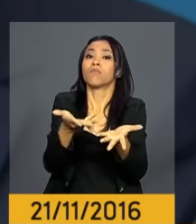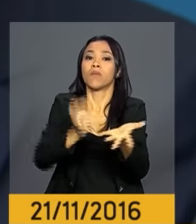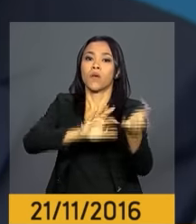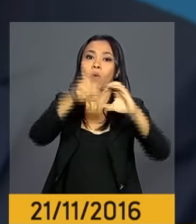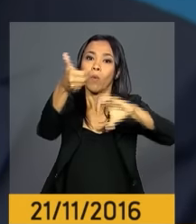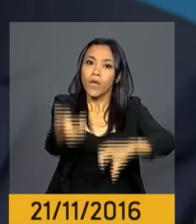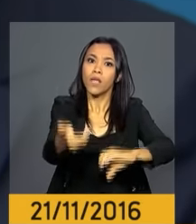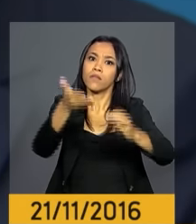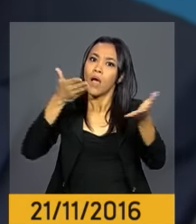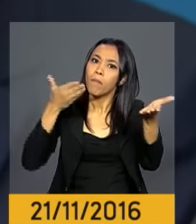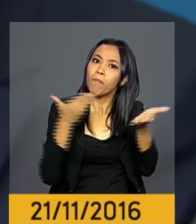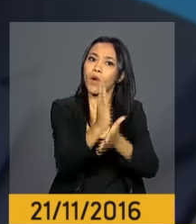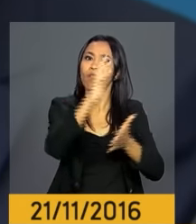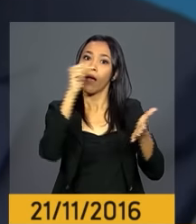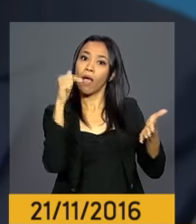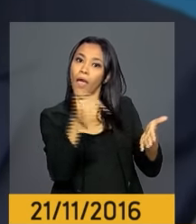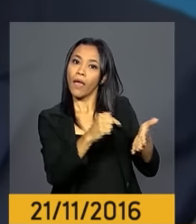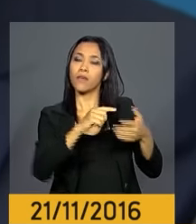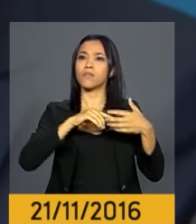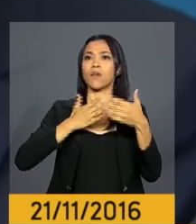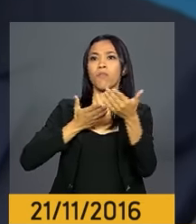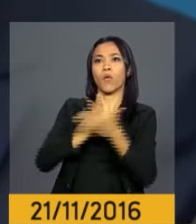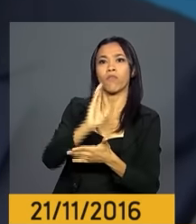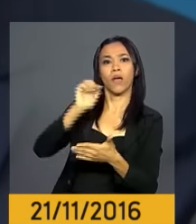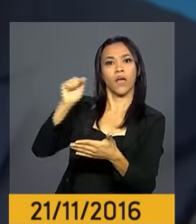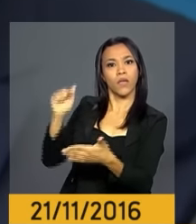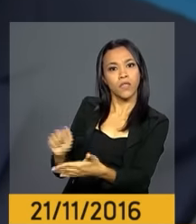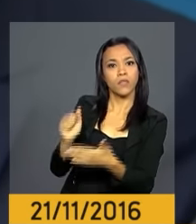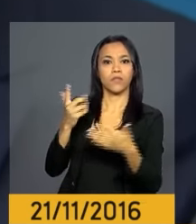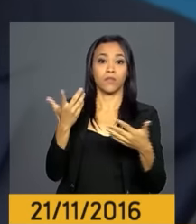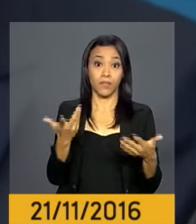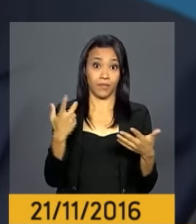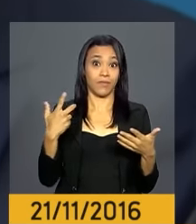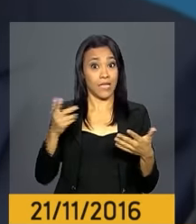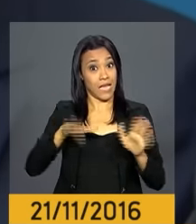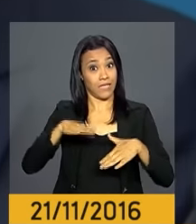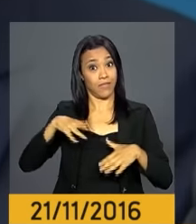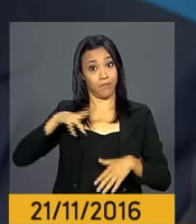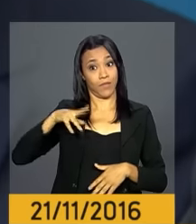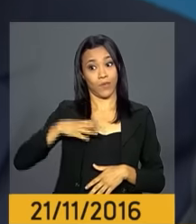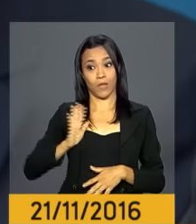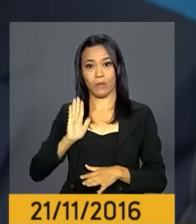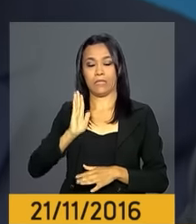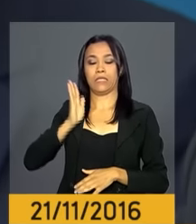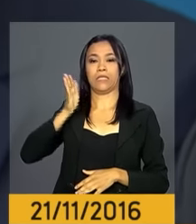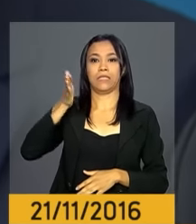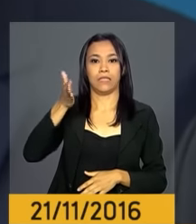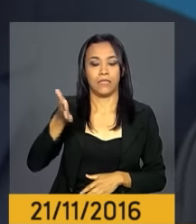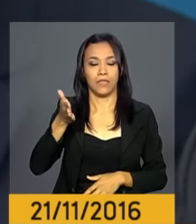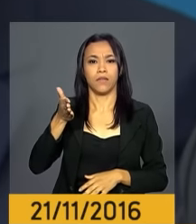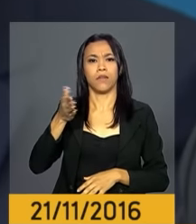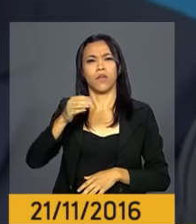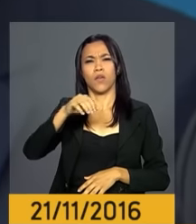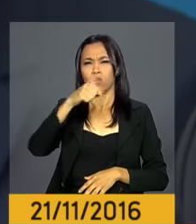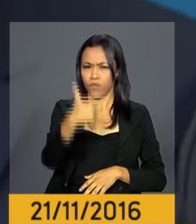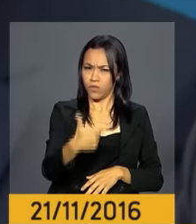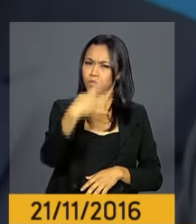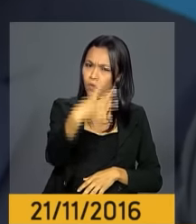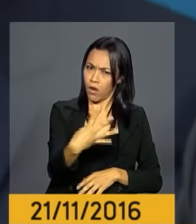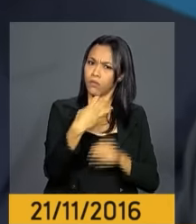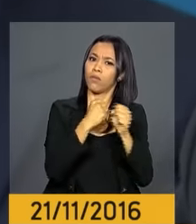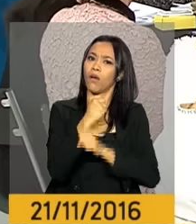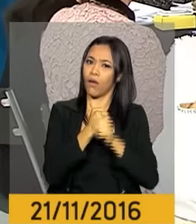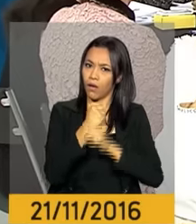a aprovar esta ou aquela fórmula, né? E o trabalho até é individual. Eu, graças a Deus, passei 24 anos no